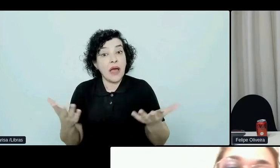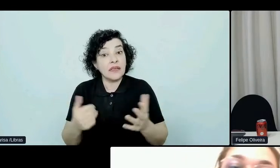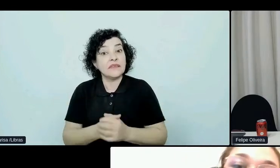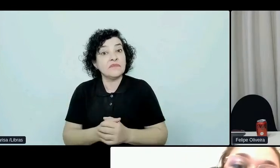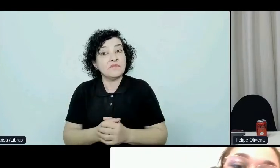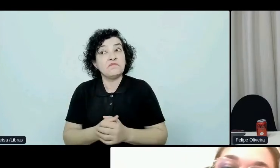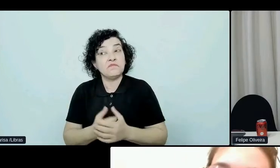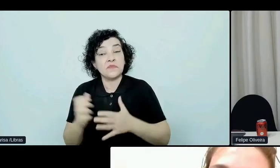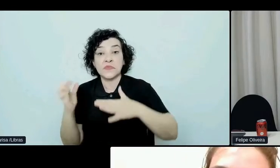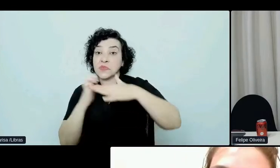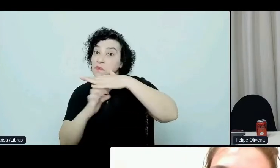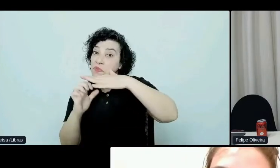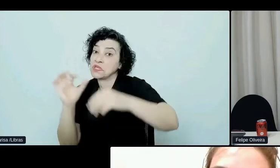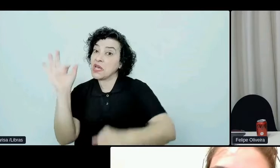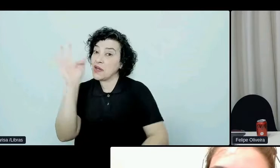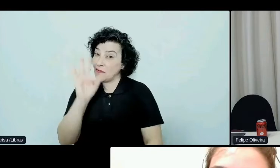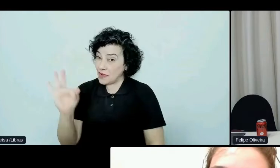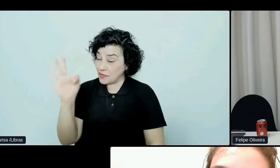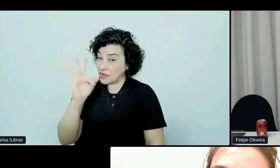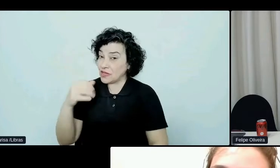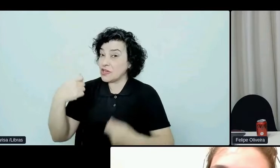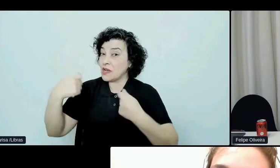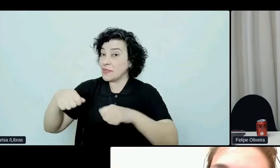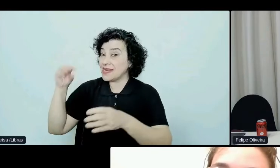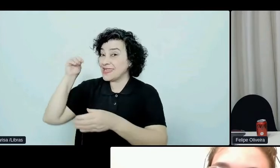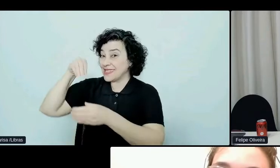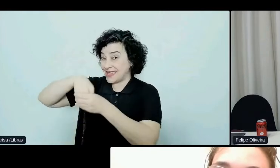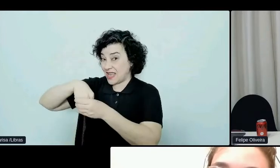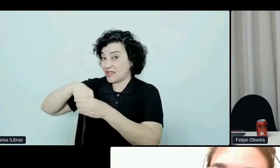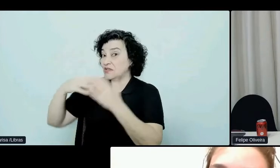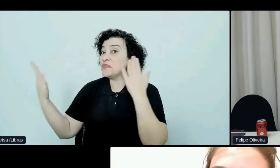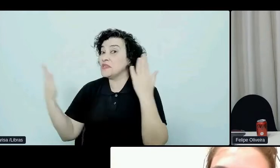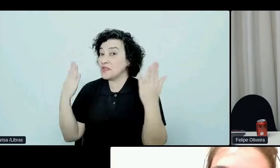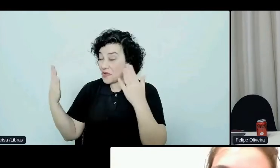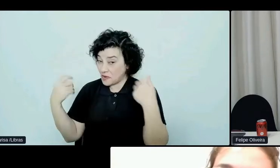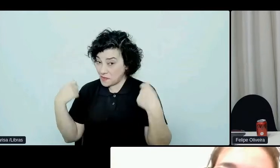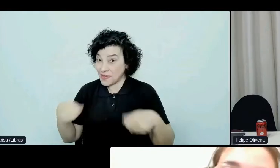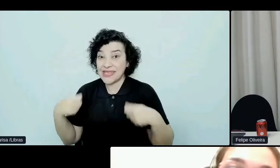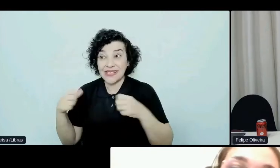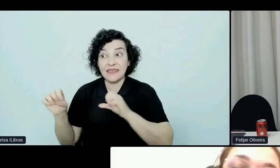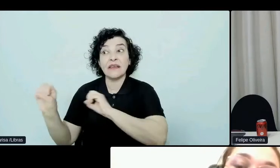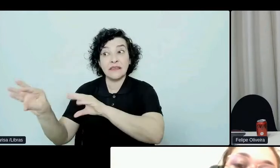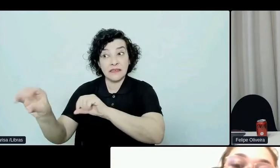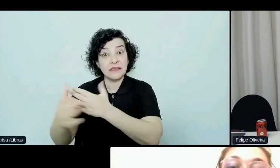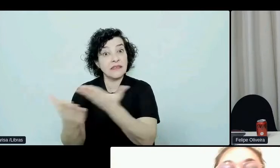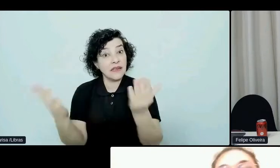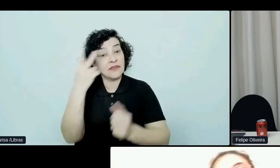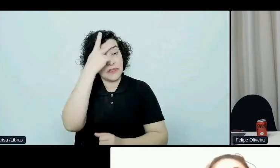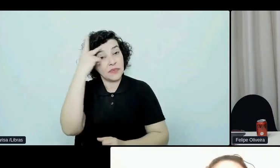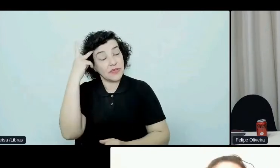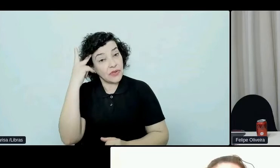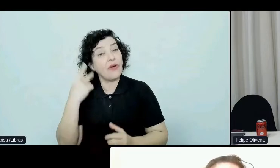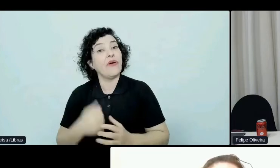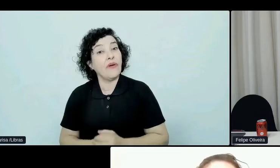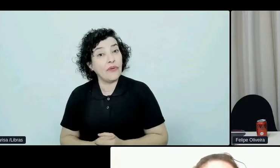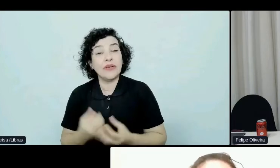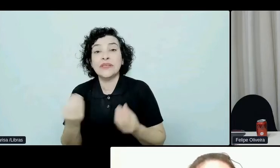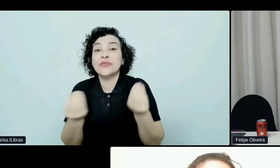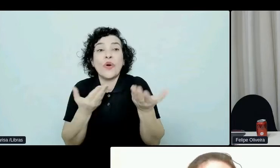que a empresa, apesar da empresa tem muita empresa que se preocupa, a gente tem vários exemplos de empresas aí que tem esse